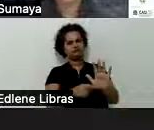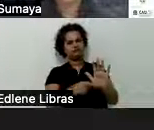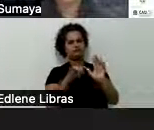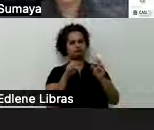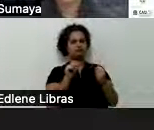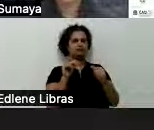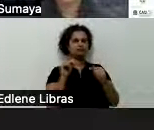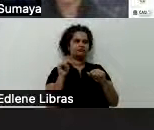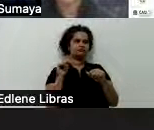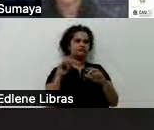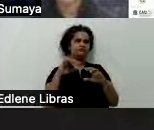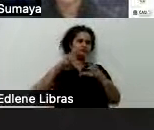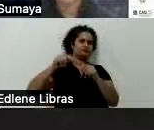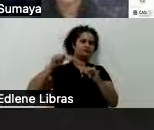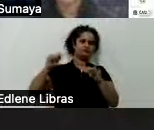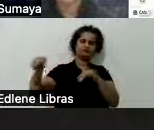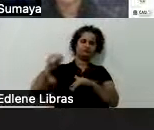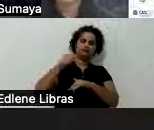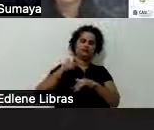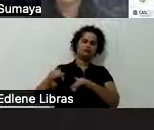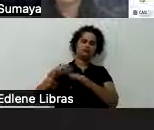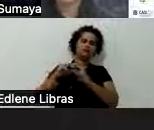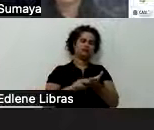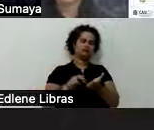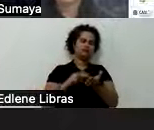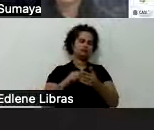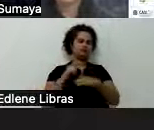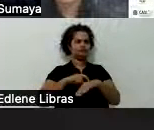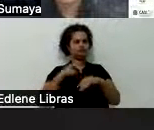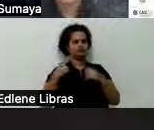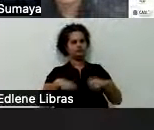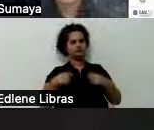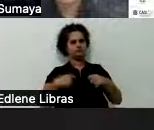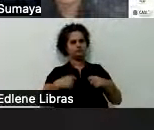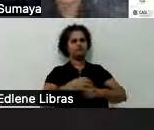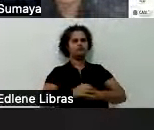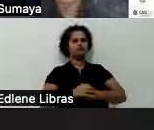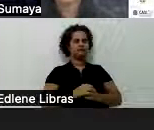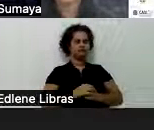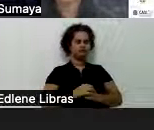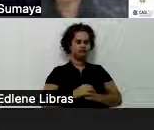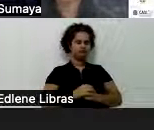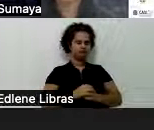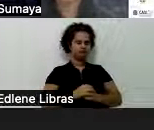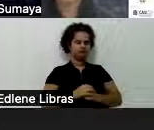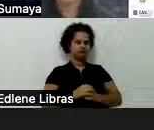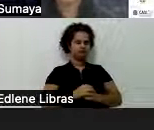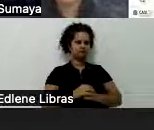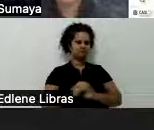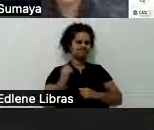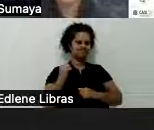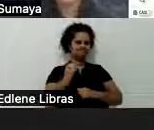uso dessa metodologia no momento de necessidade de crise sanitária. Então, a gente